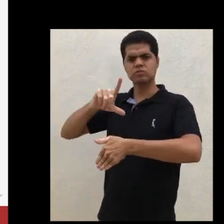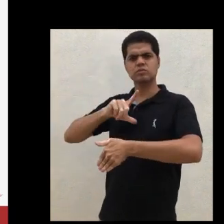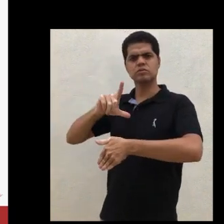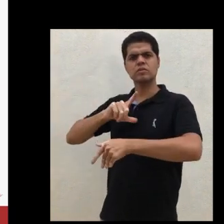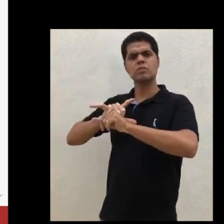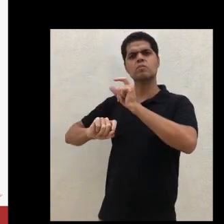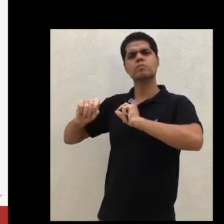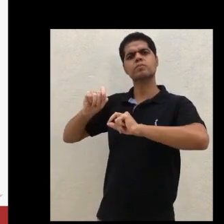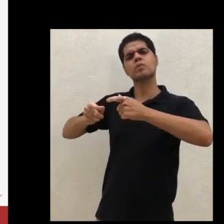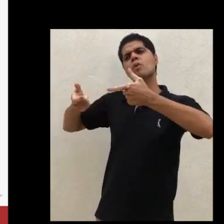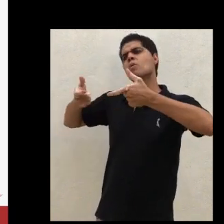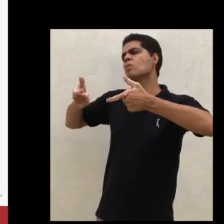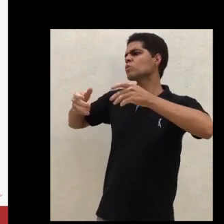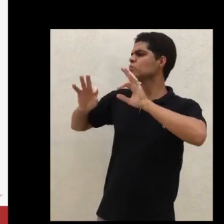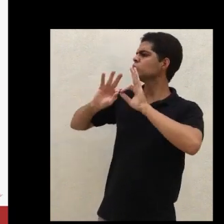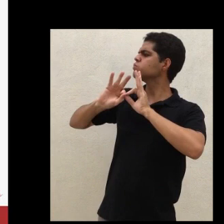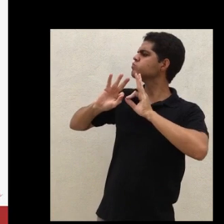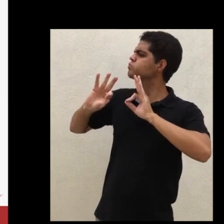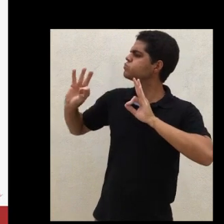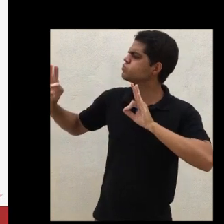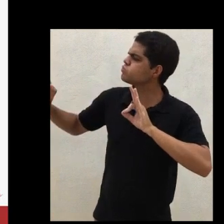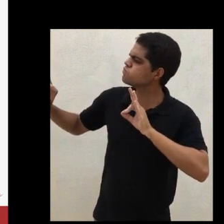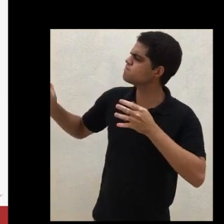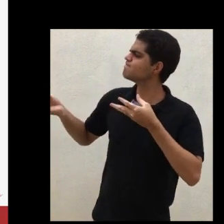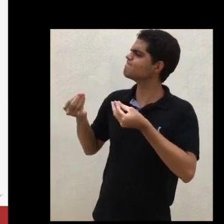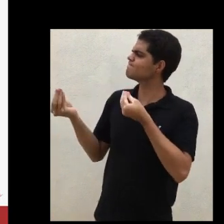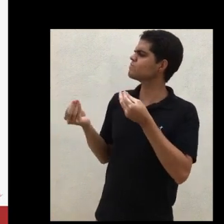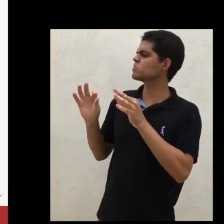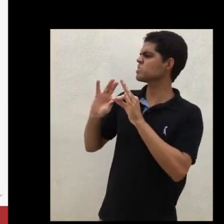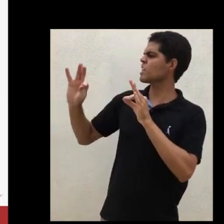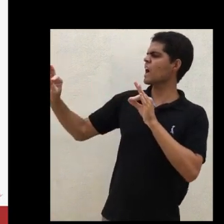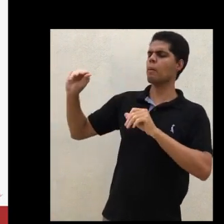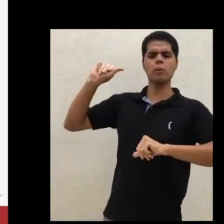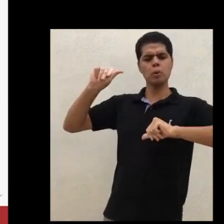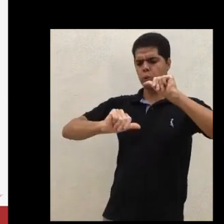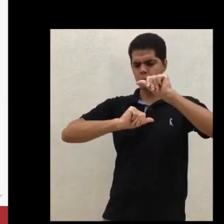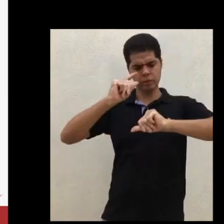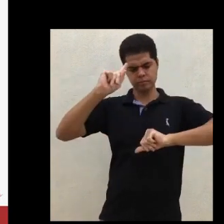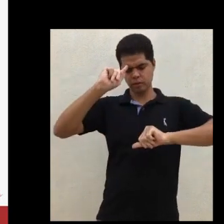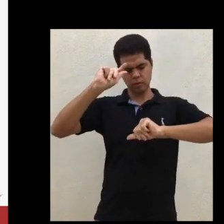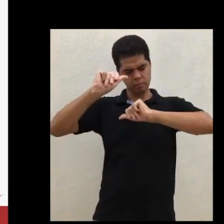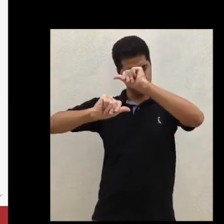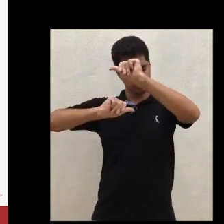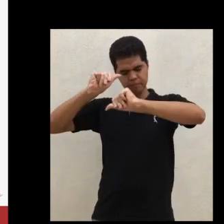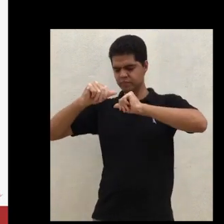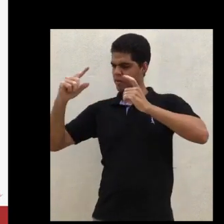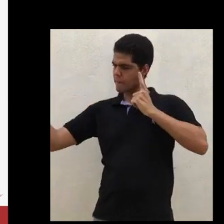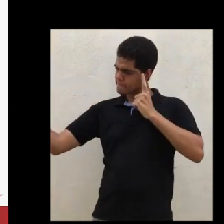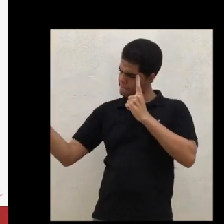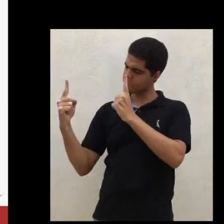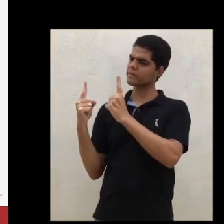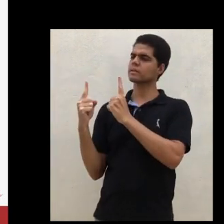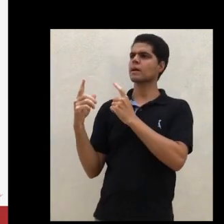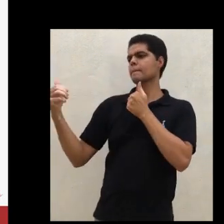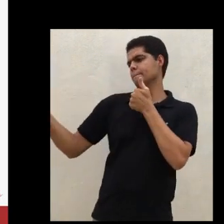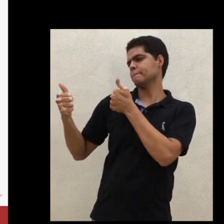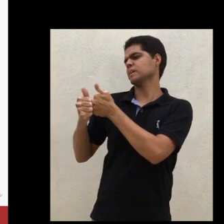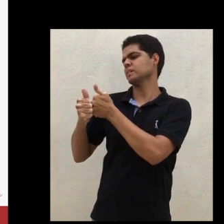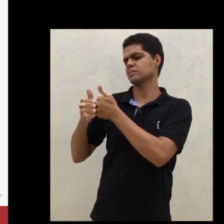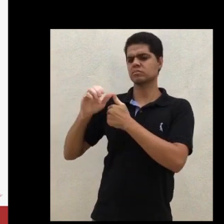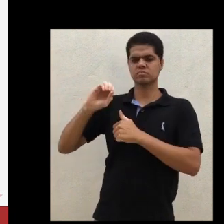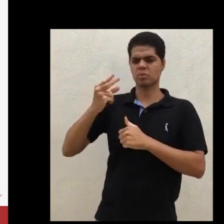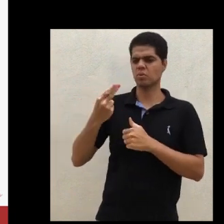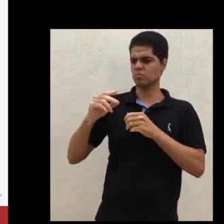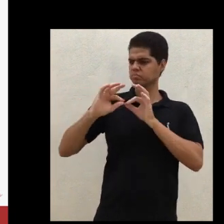algum instante, onde aquela distância ela deixa de ser considerada perto e passa